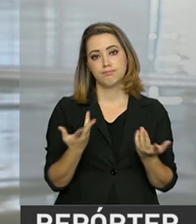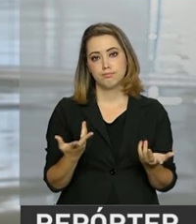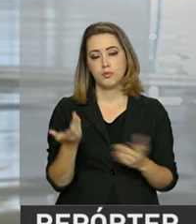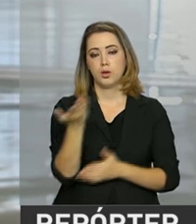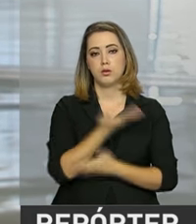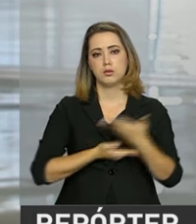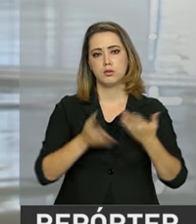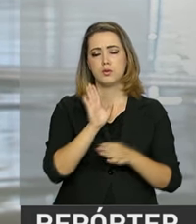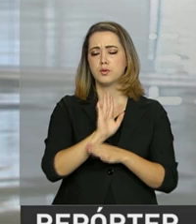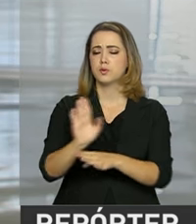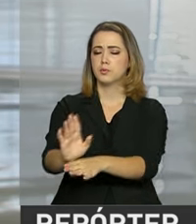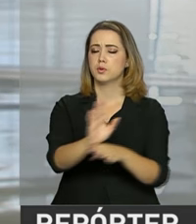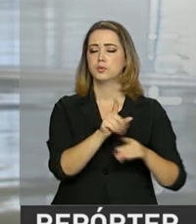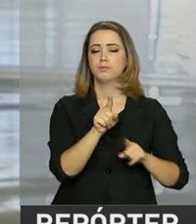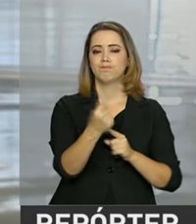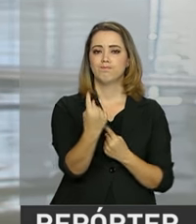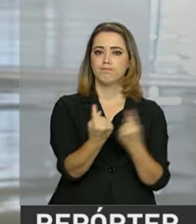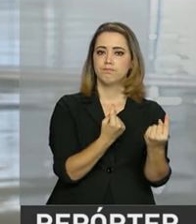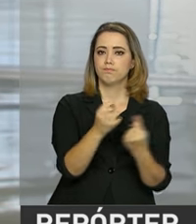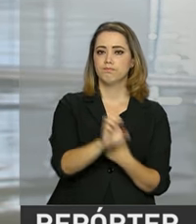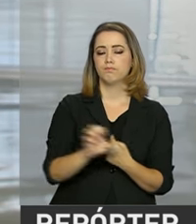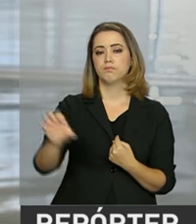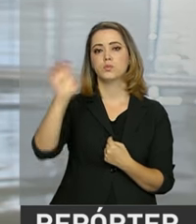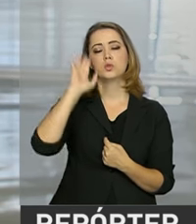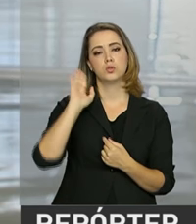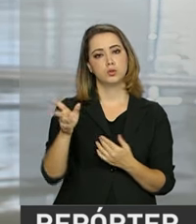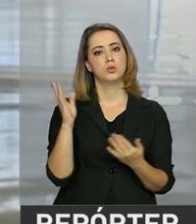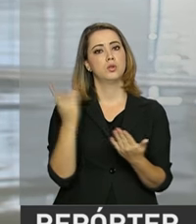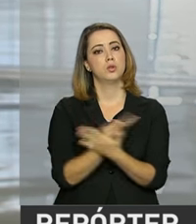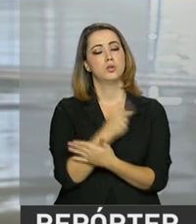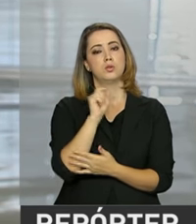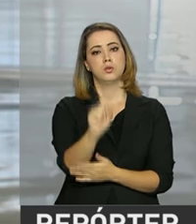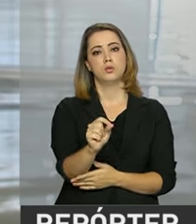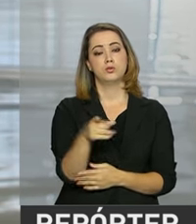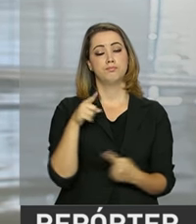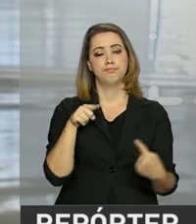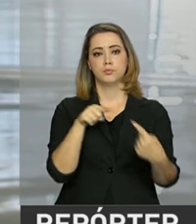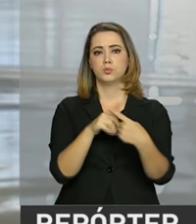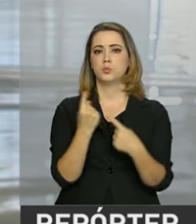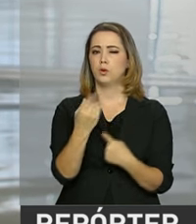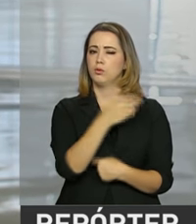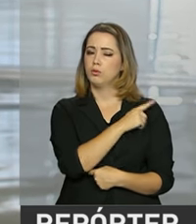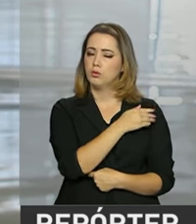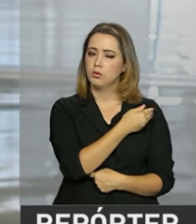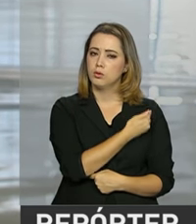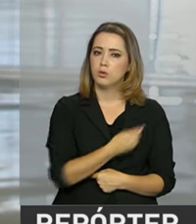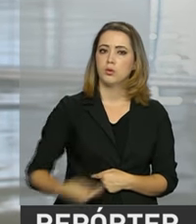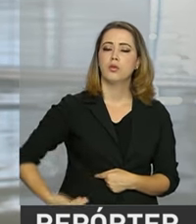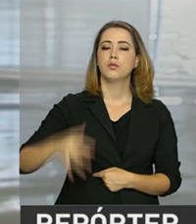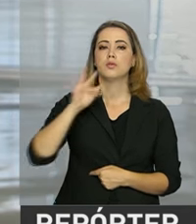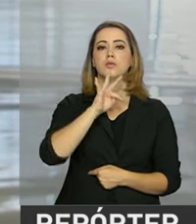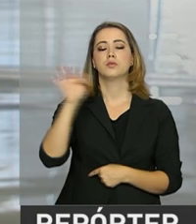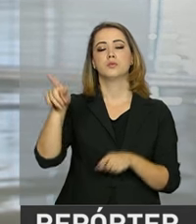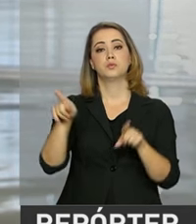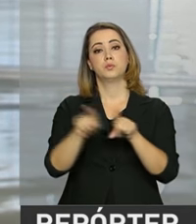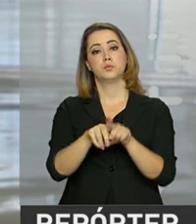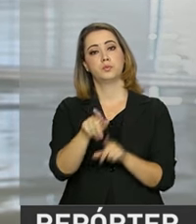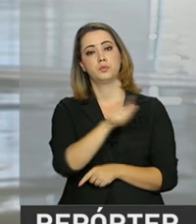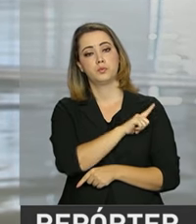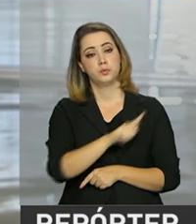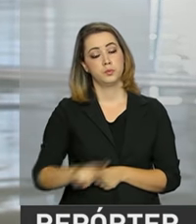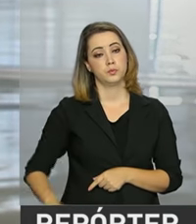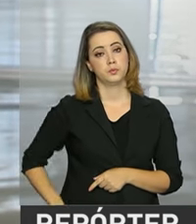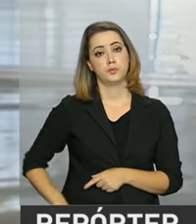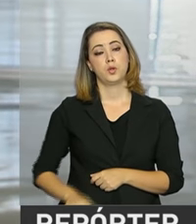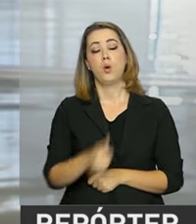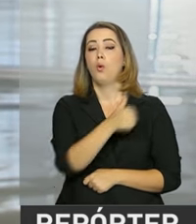negociações para o socorro a esses estados estão sendo feitas diretamente entre o governo federal e os governadores. O